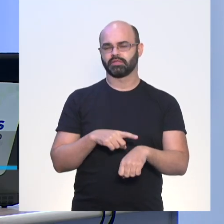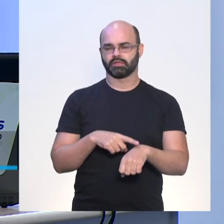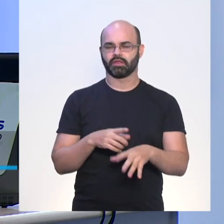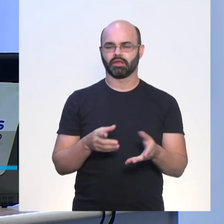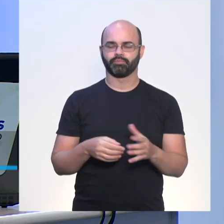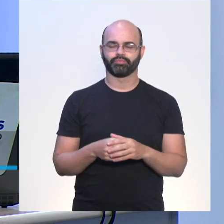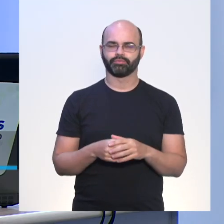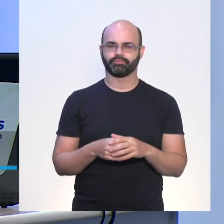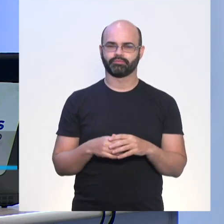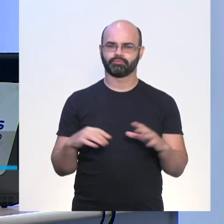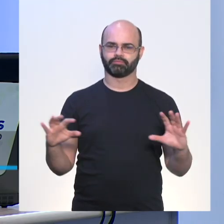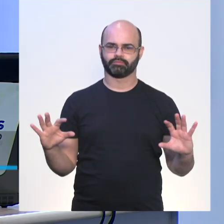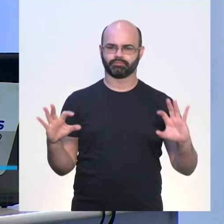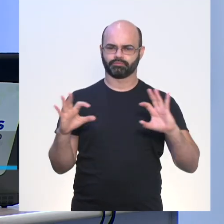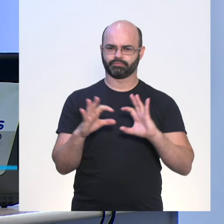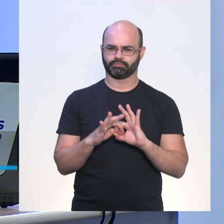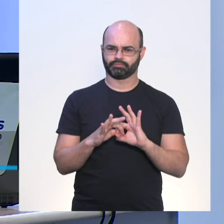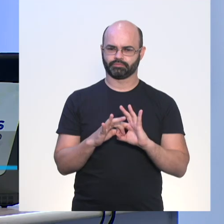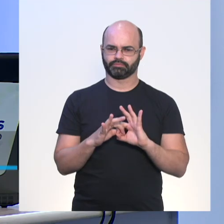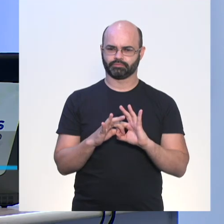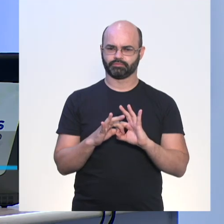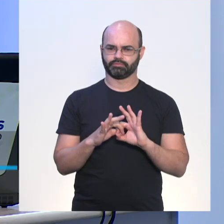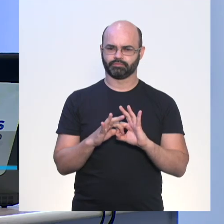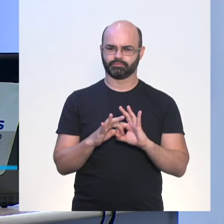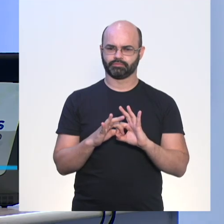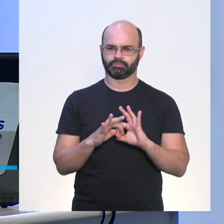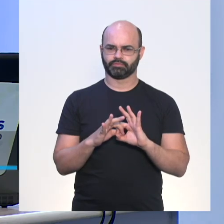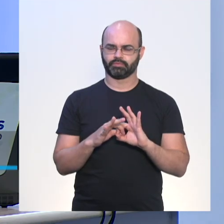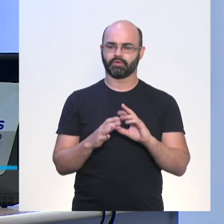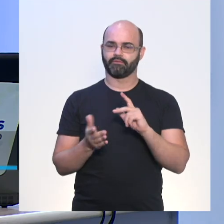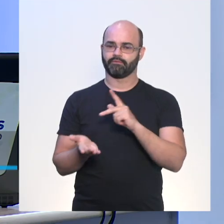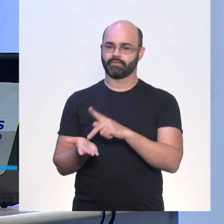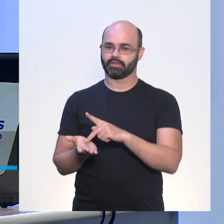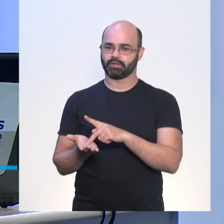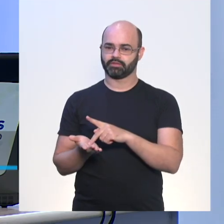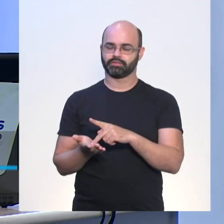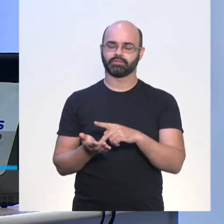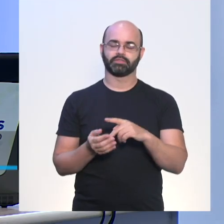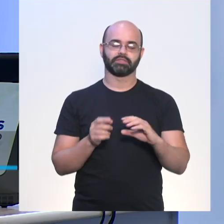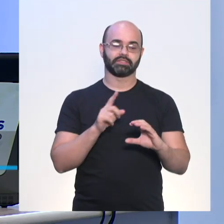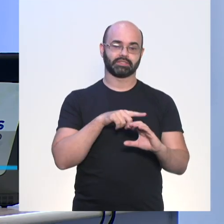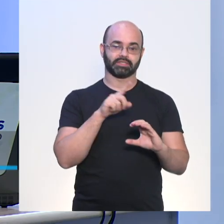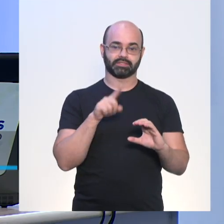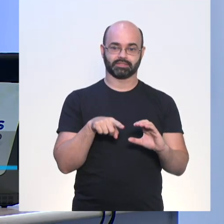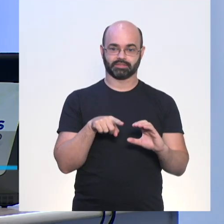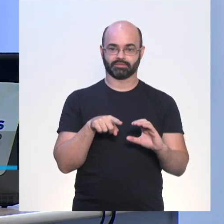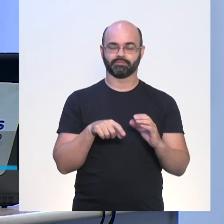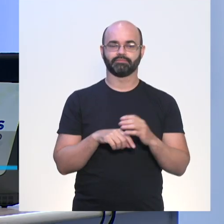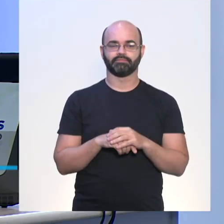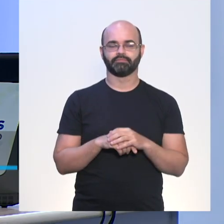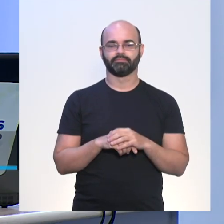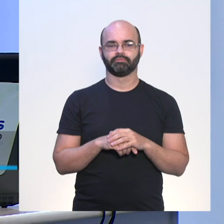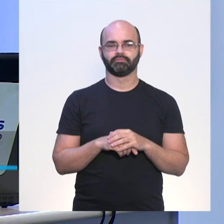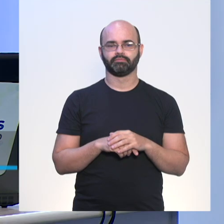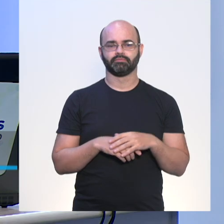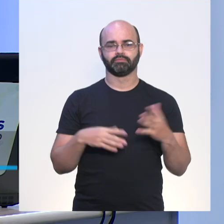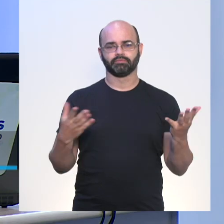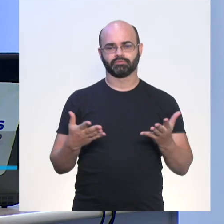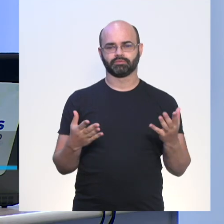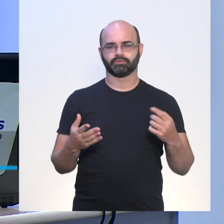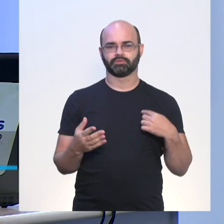muito grande entre ciência e verdade, e hoje a gente está num período histórico que se